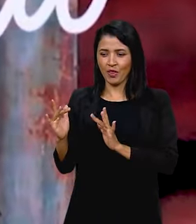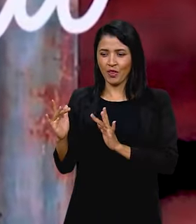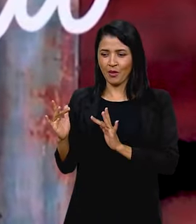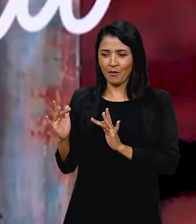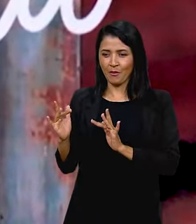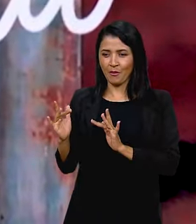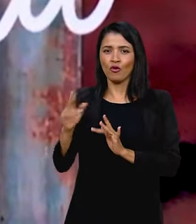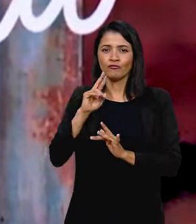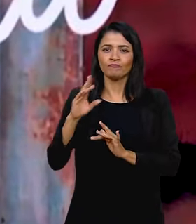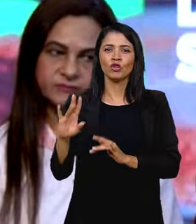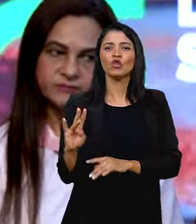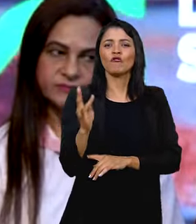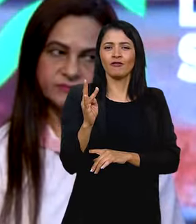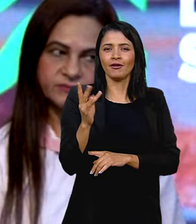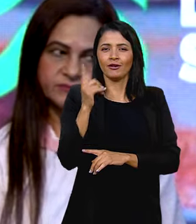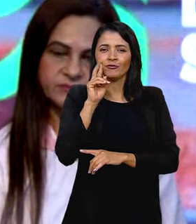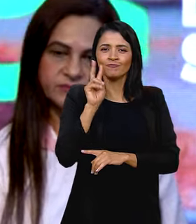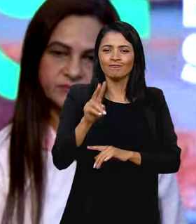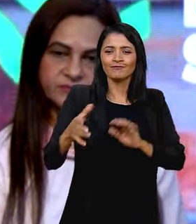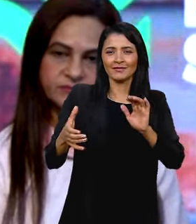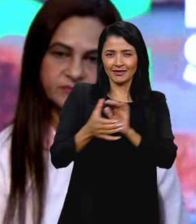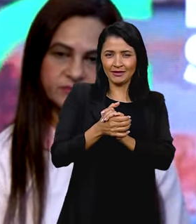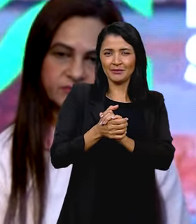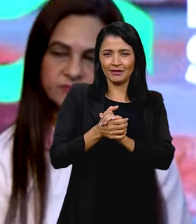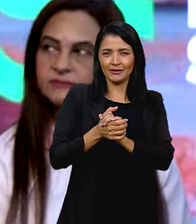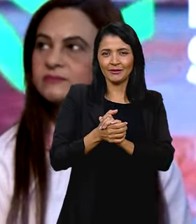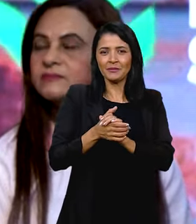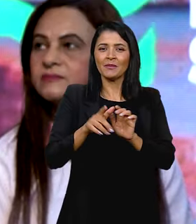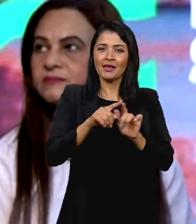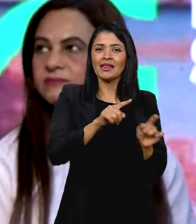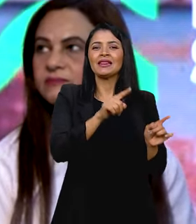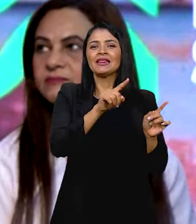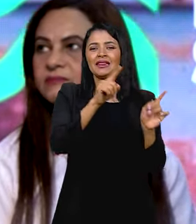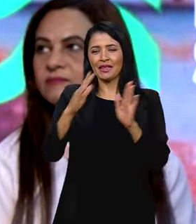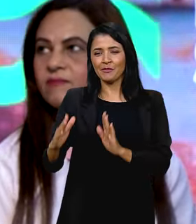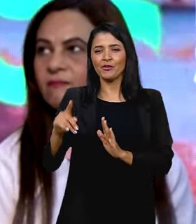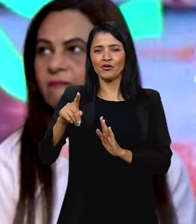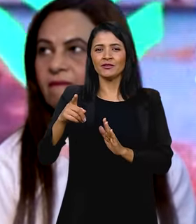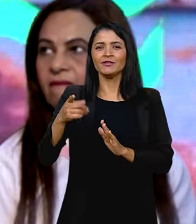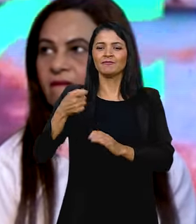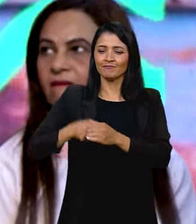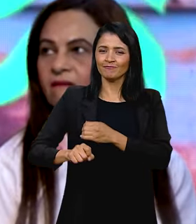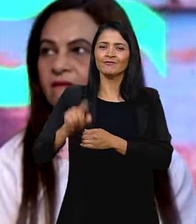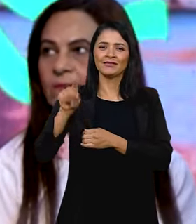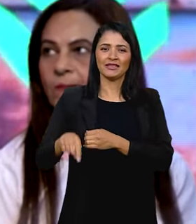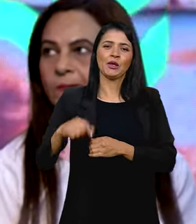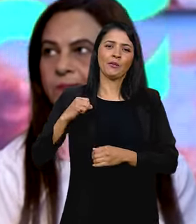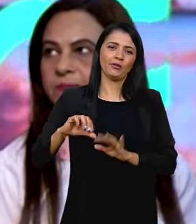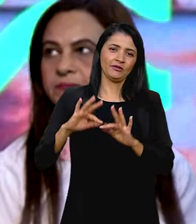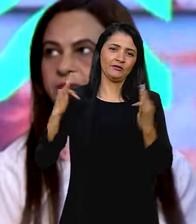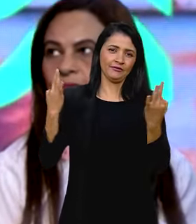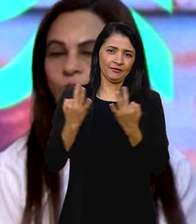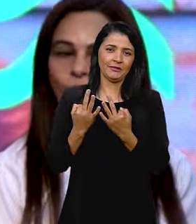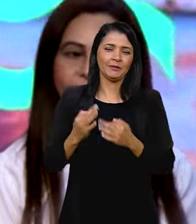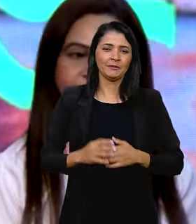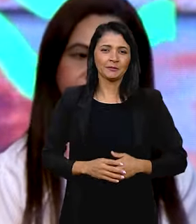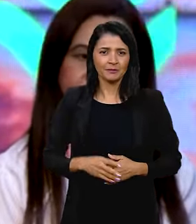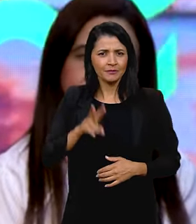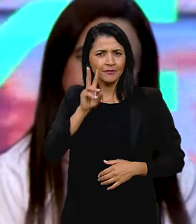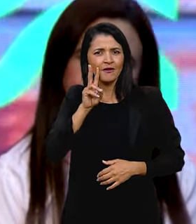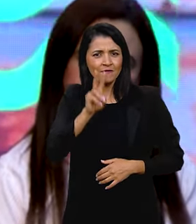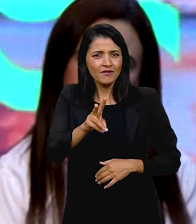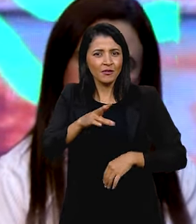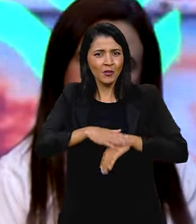o namoro o noivado o casamento e depois eu vi nascer o bolsa